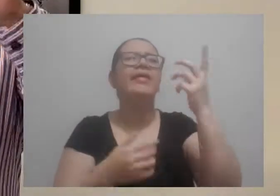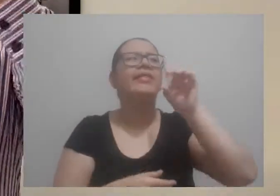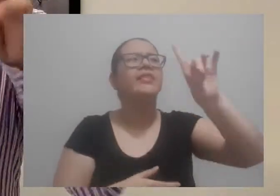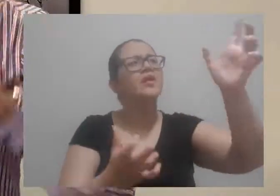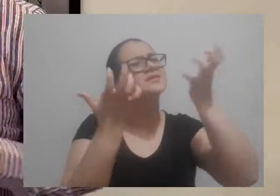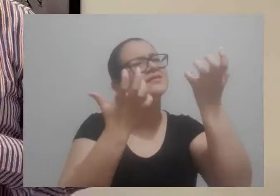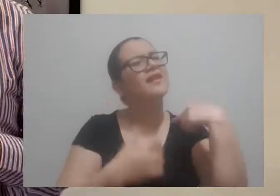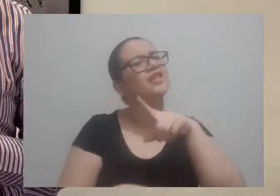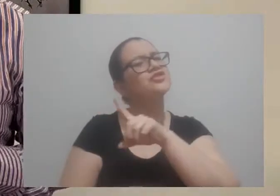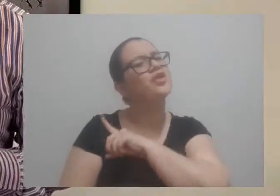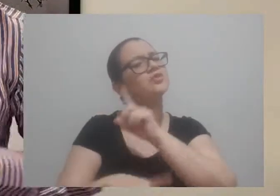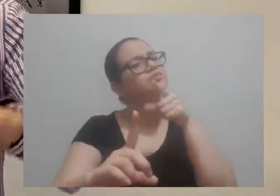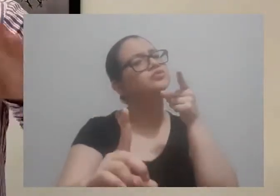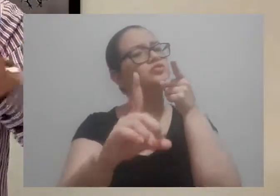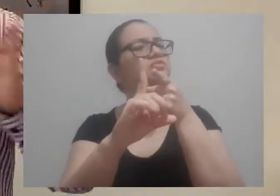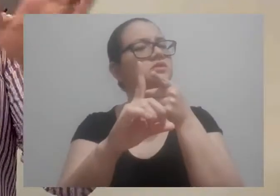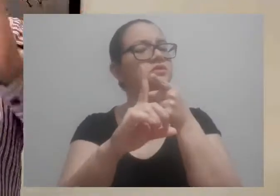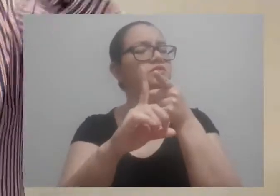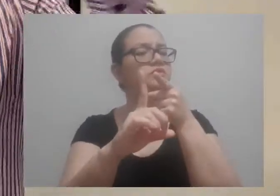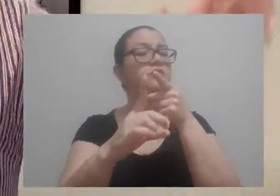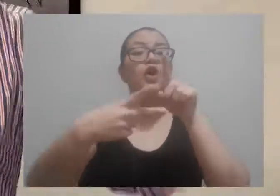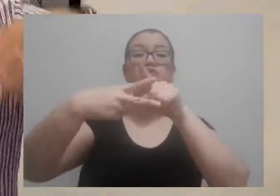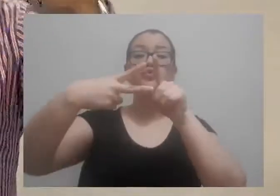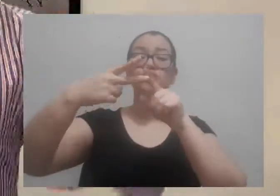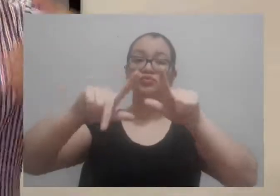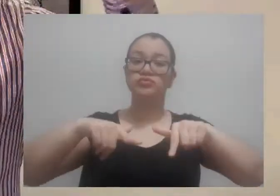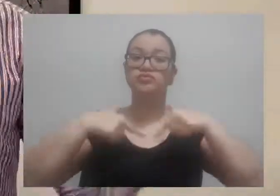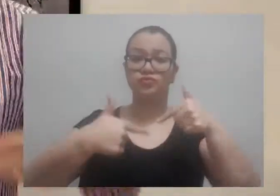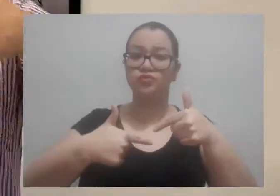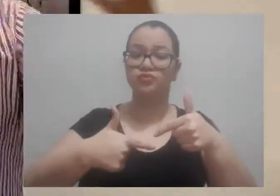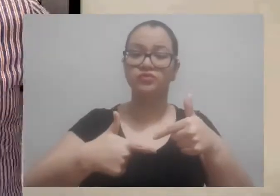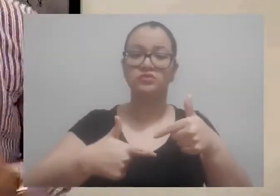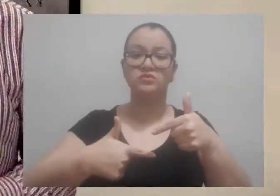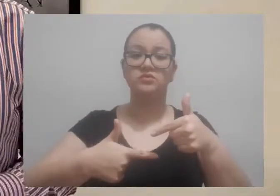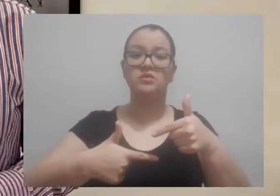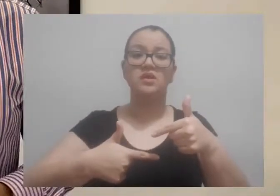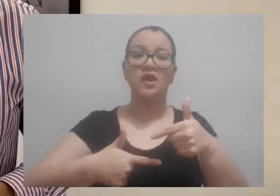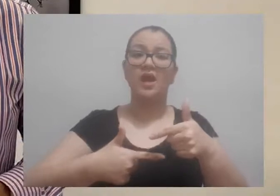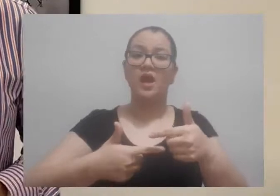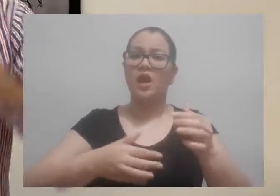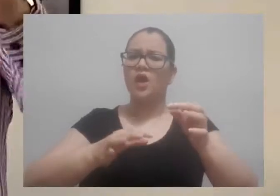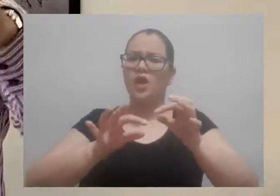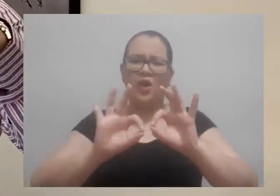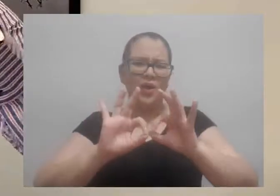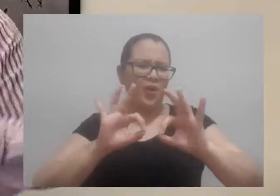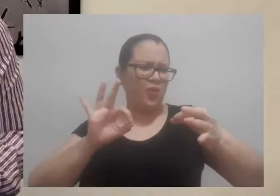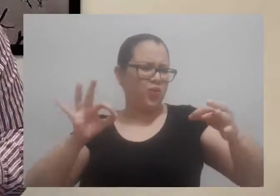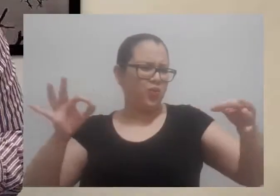discípulos, no mínimo 2 atitudes que são totalmente contrárias àquilo que o mundo nos ensina.